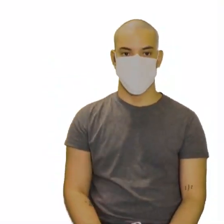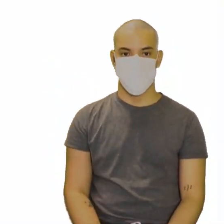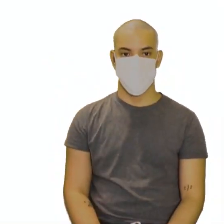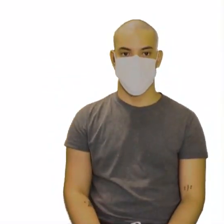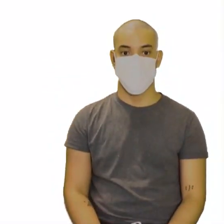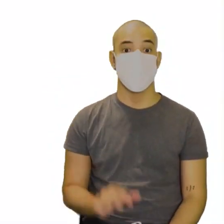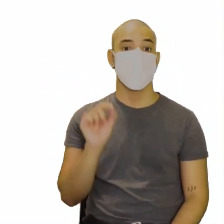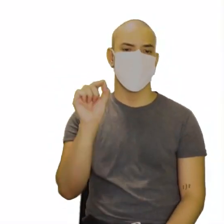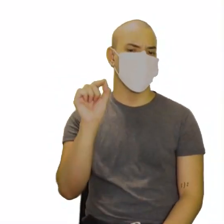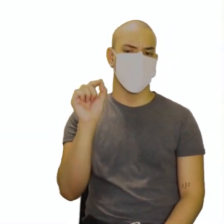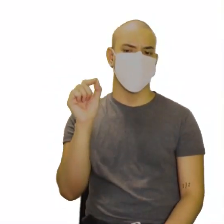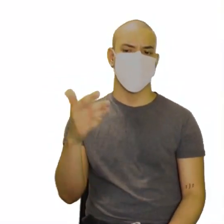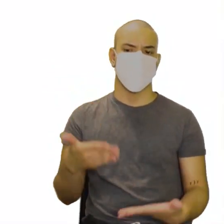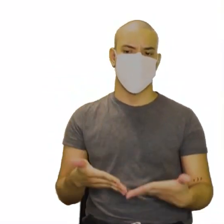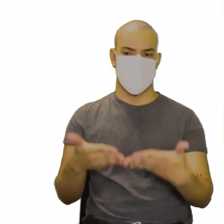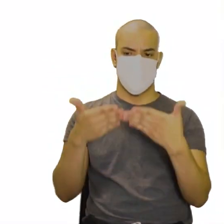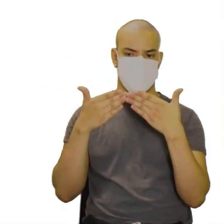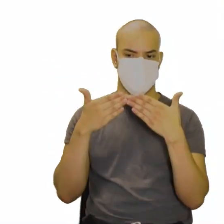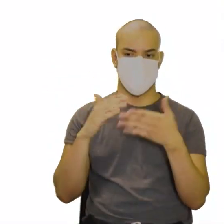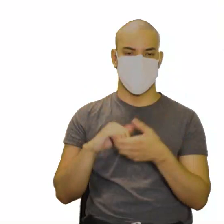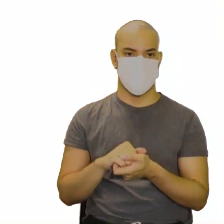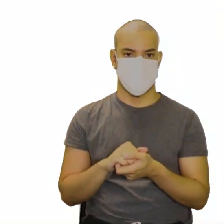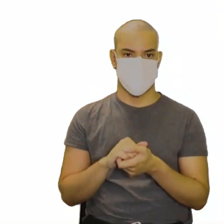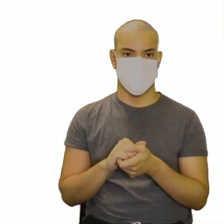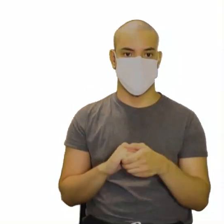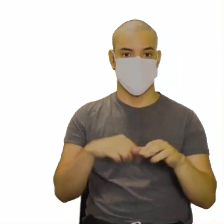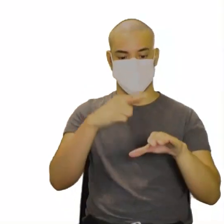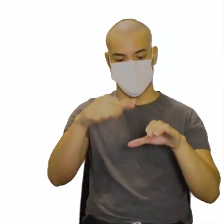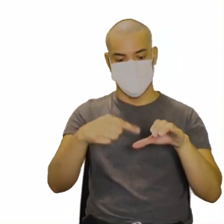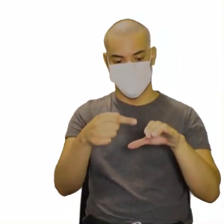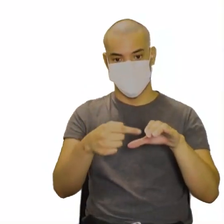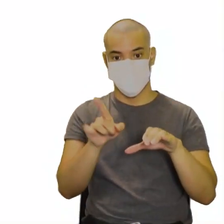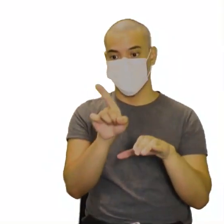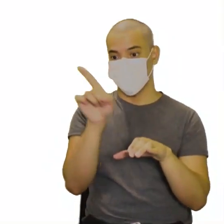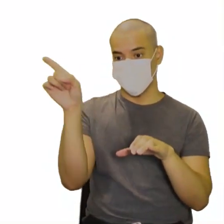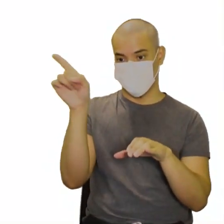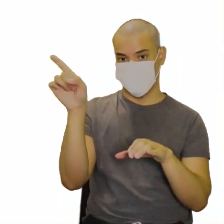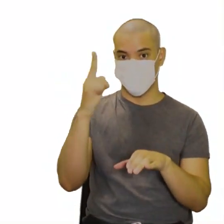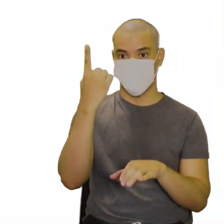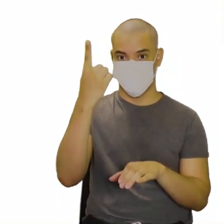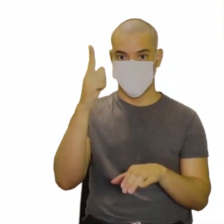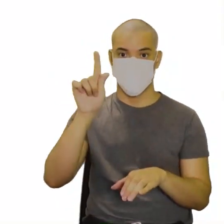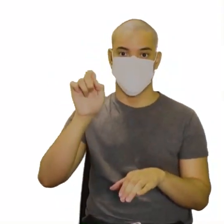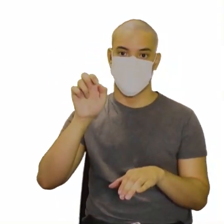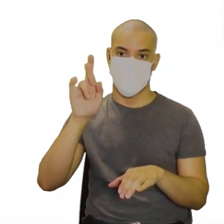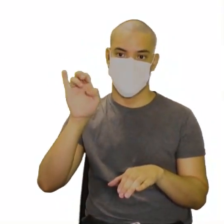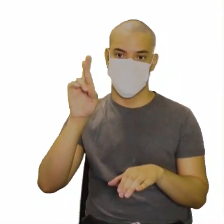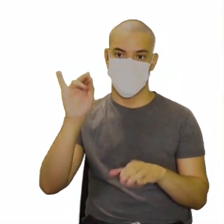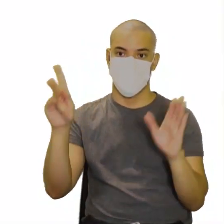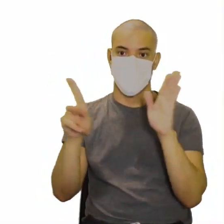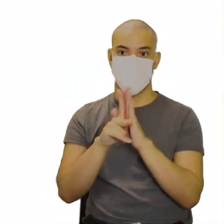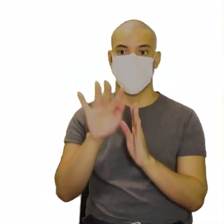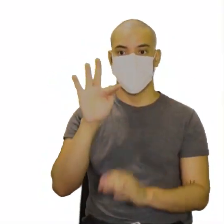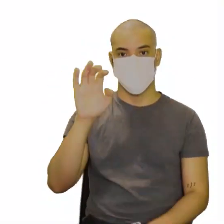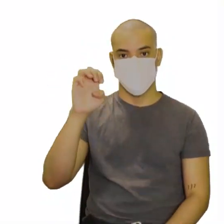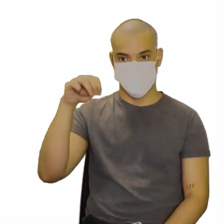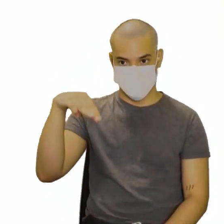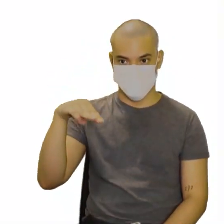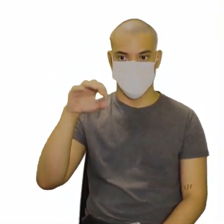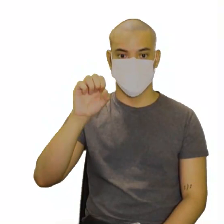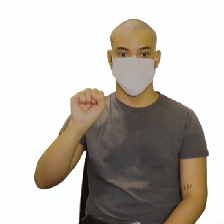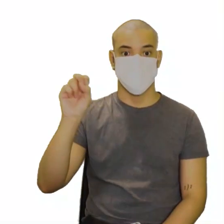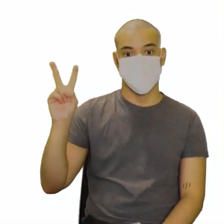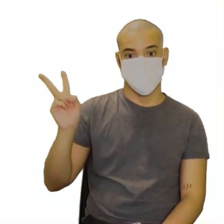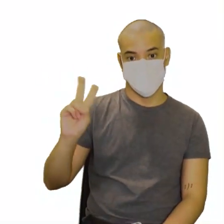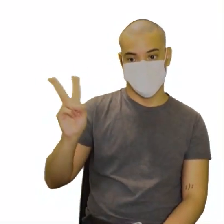que está dizendo aqui, pessoal? No circuito abaixo, um gerador de força eletromotriz 8